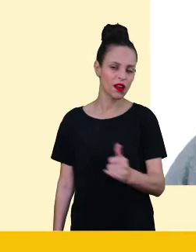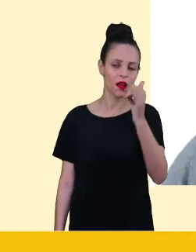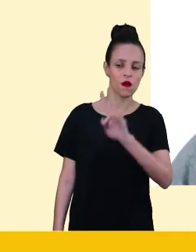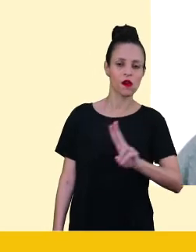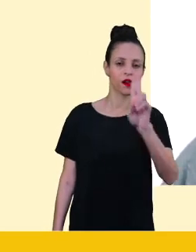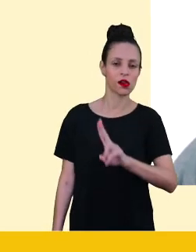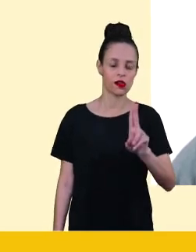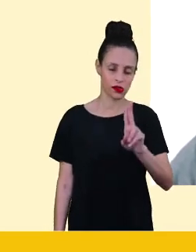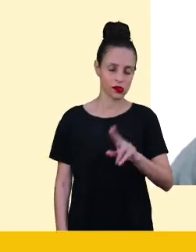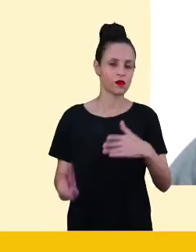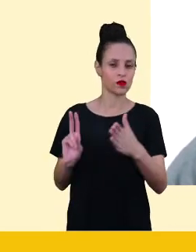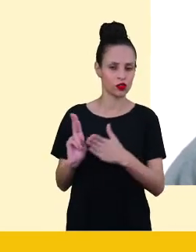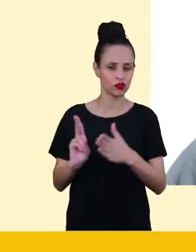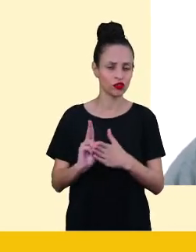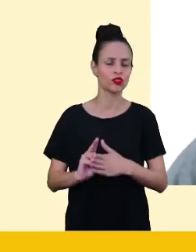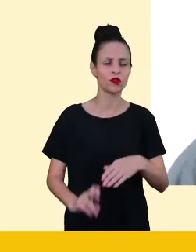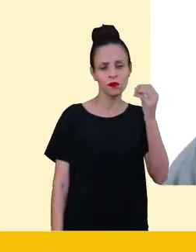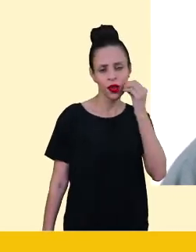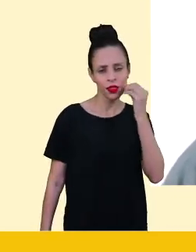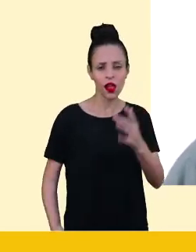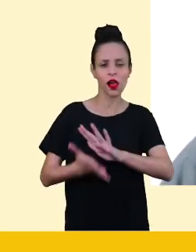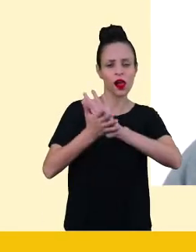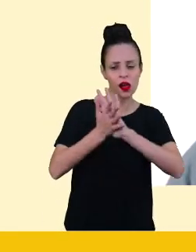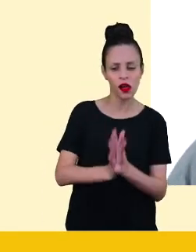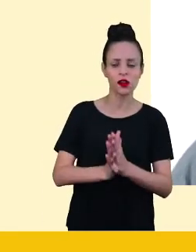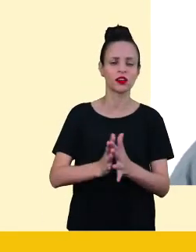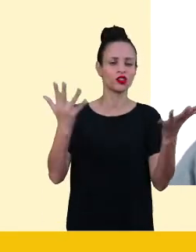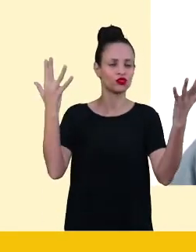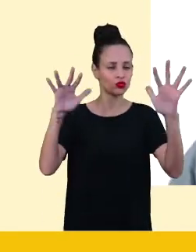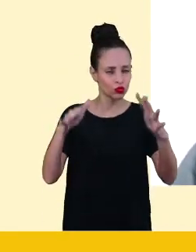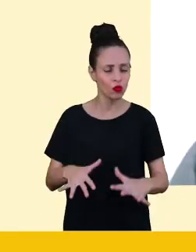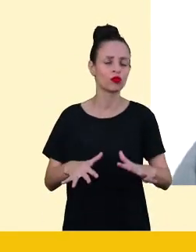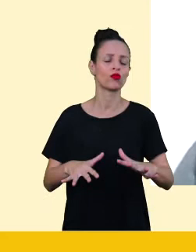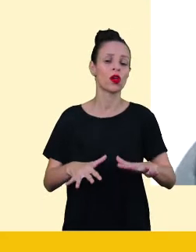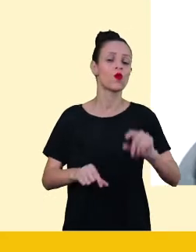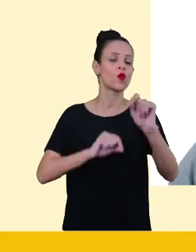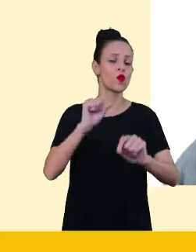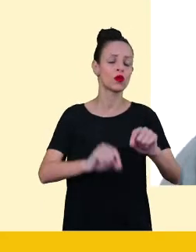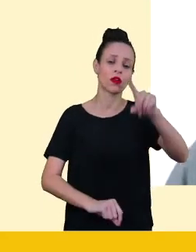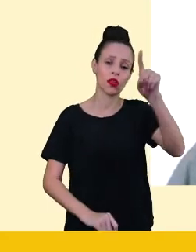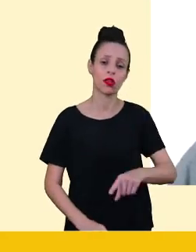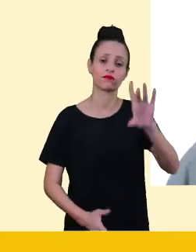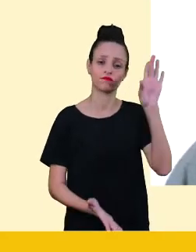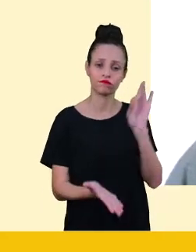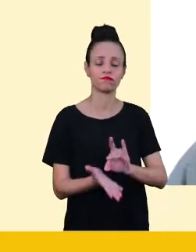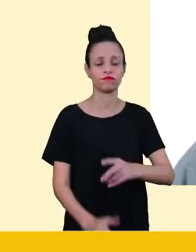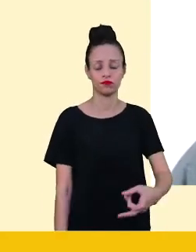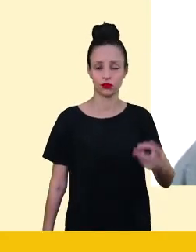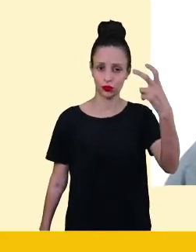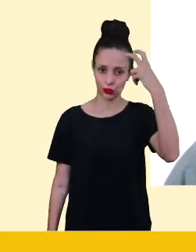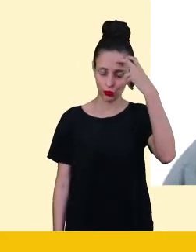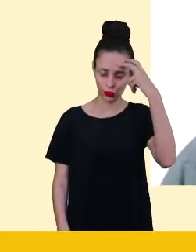como diz, agredir, entendeu? De desconstruir o que era, né, da cultura dos